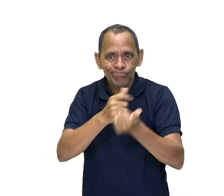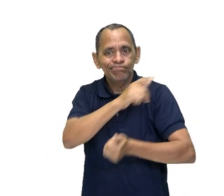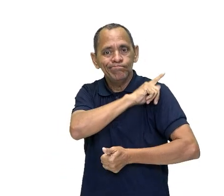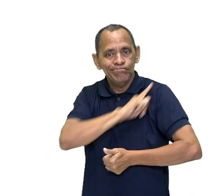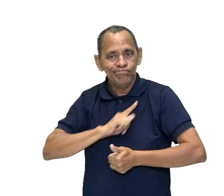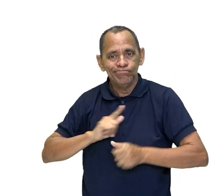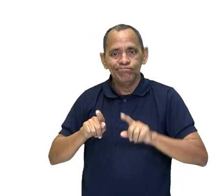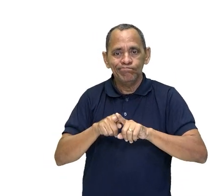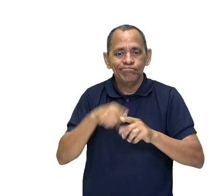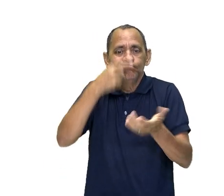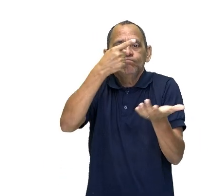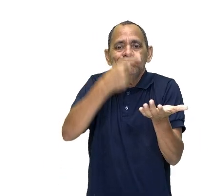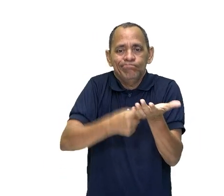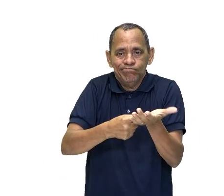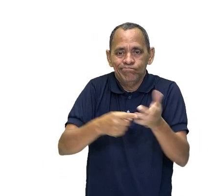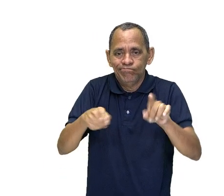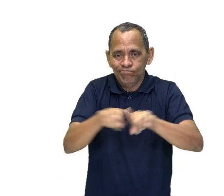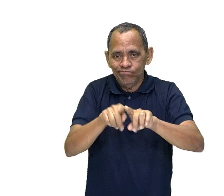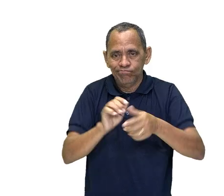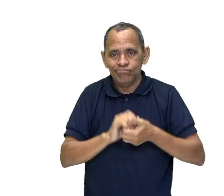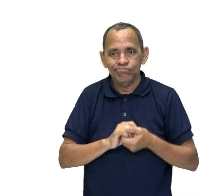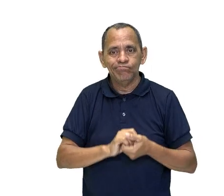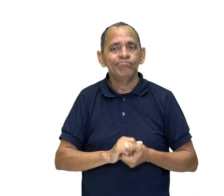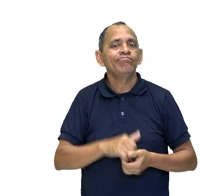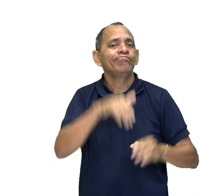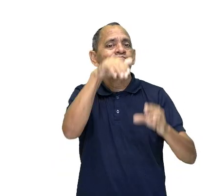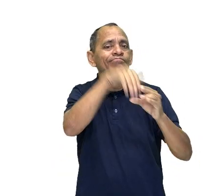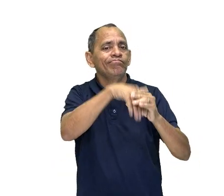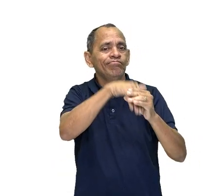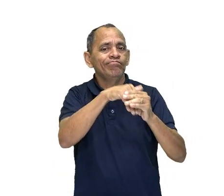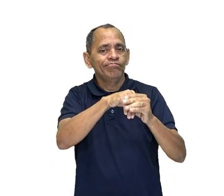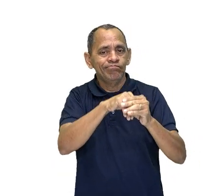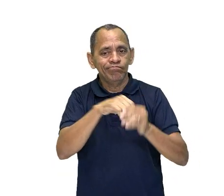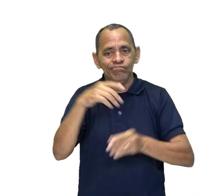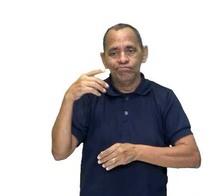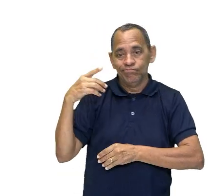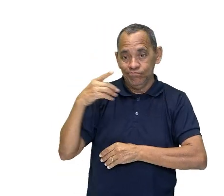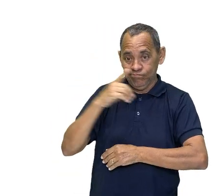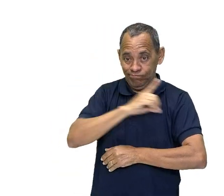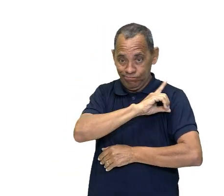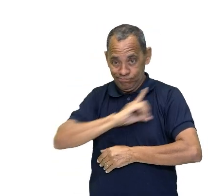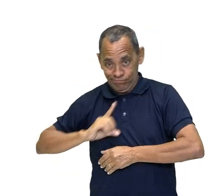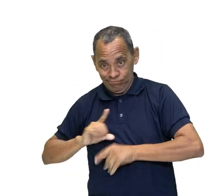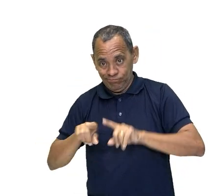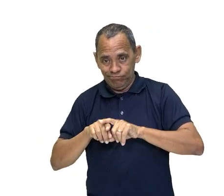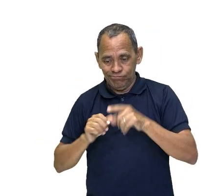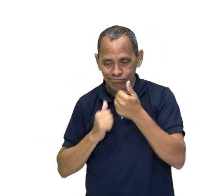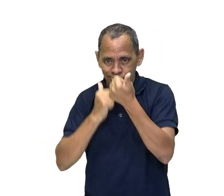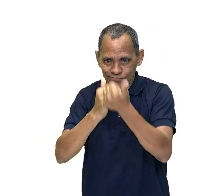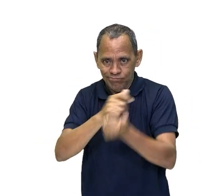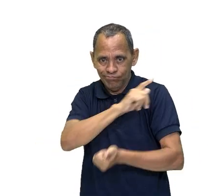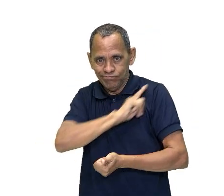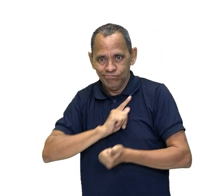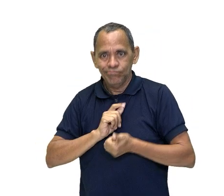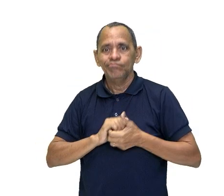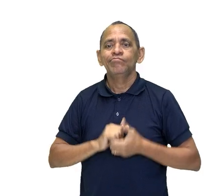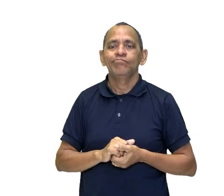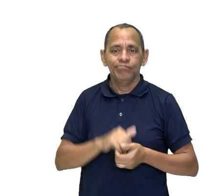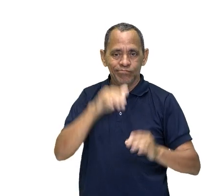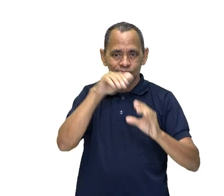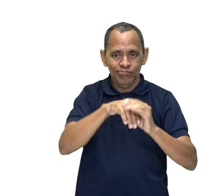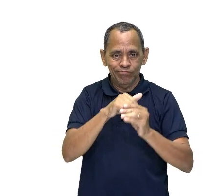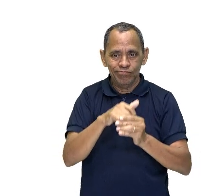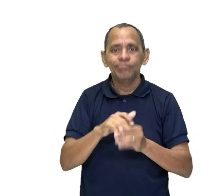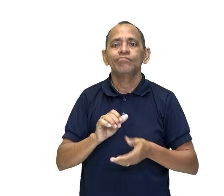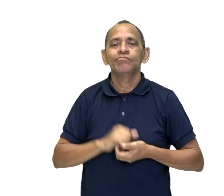se comprometiam então em eleger deputados que apoiariam o presidente e, obviamente, votariam a favor